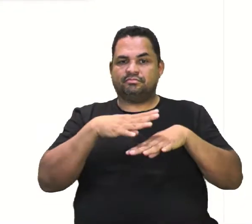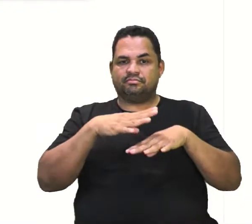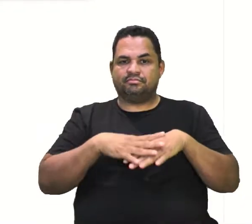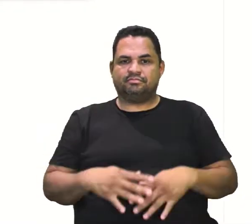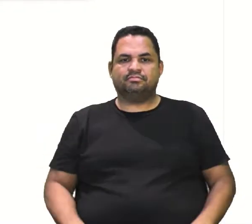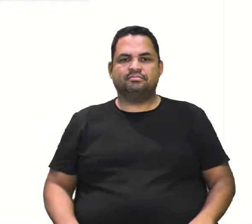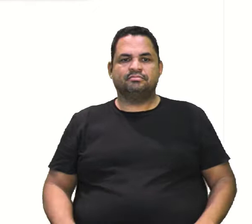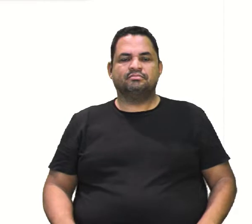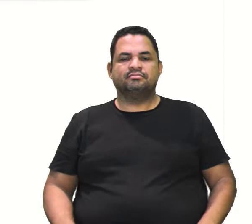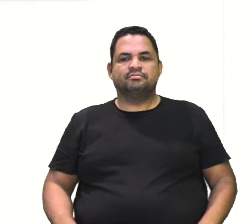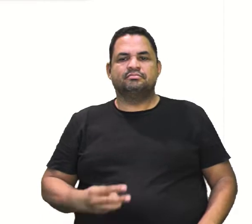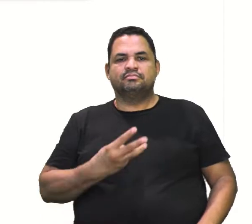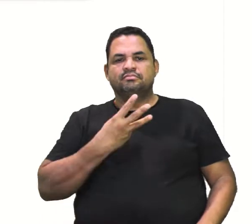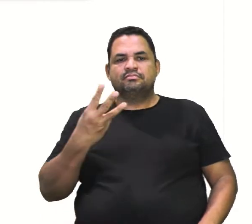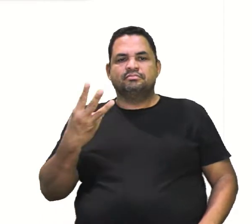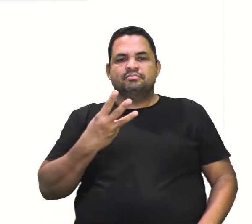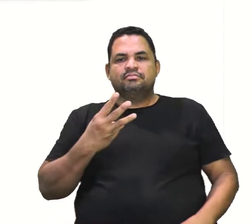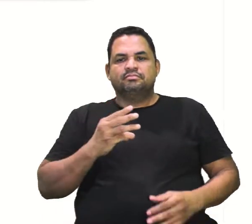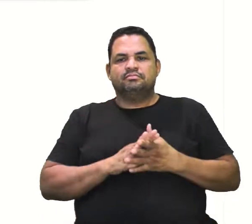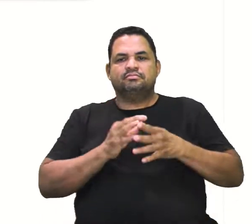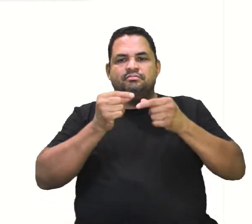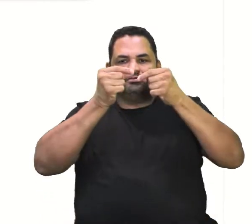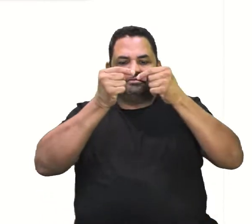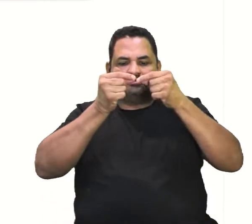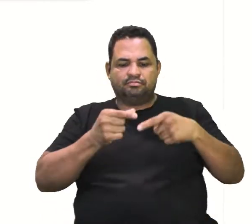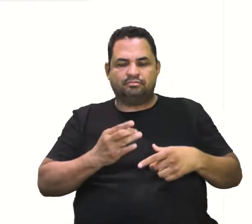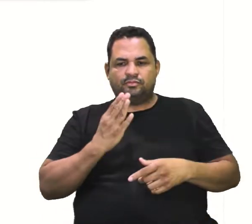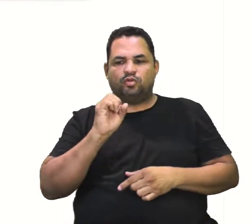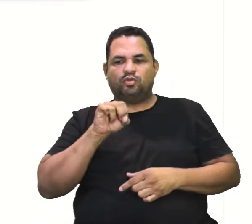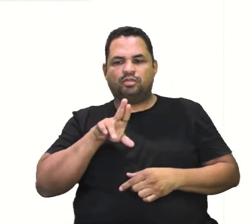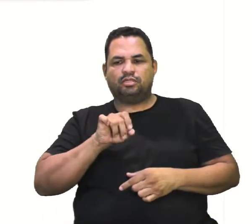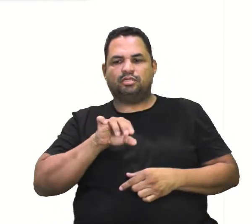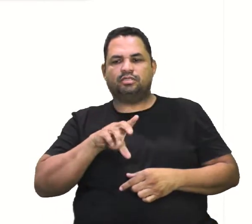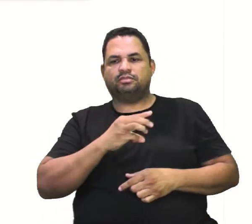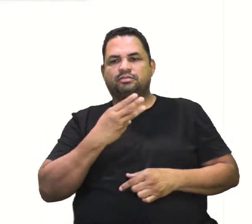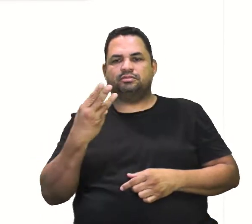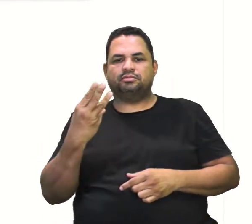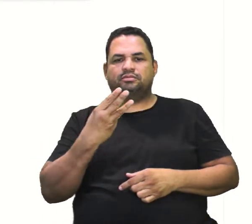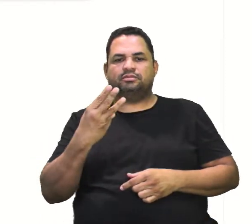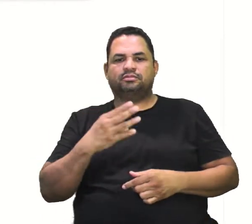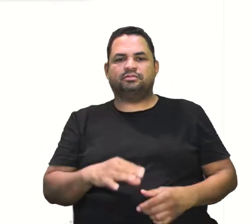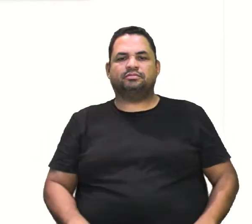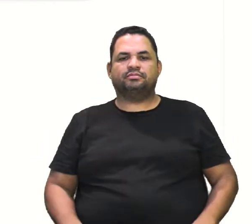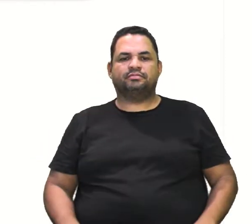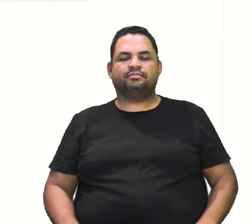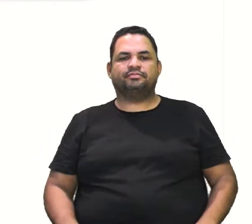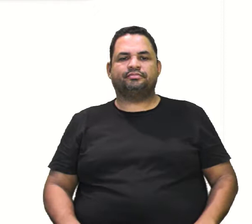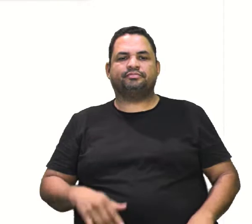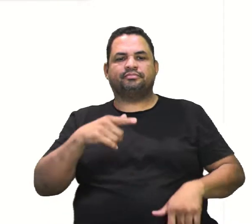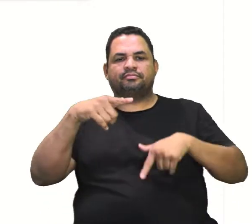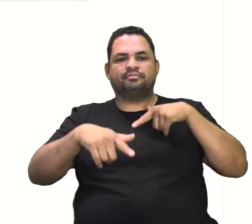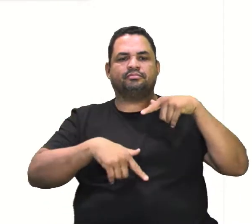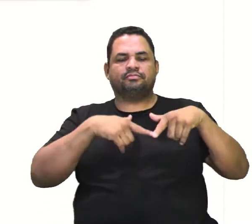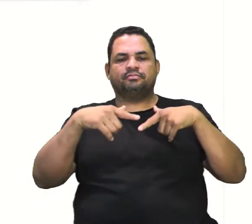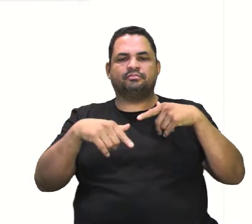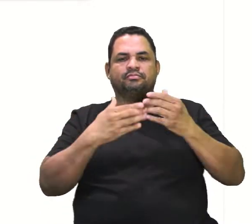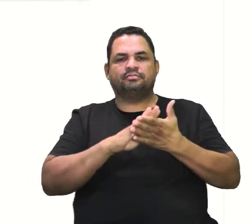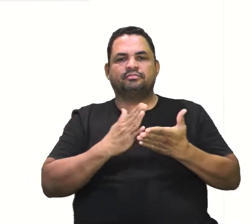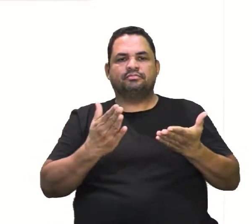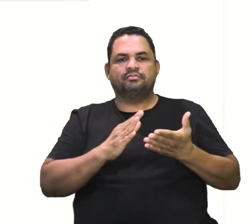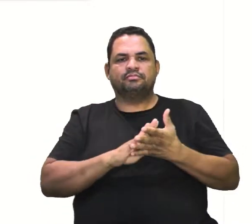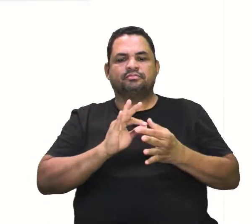matemática. A parte 3 de cônicas, ou seja, o episódio cônicas na parte 3, trabalhando a temporada